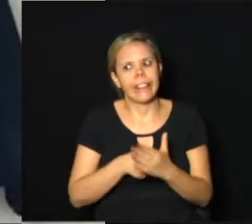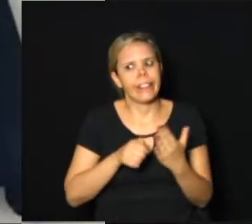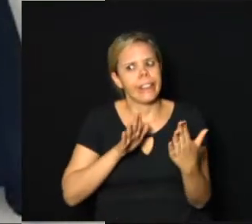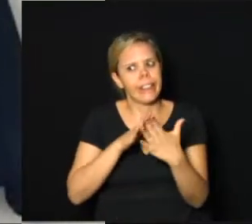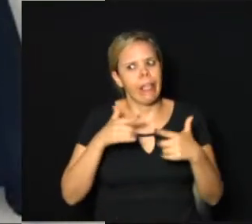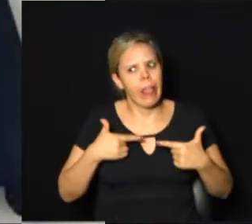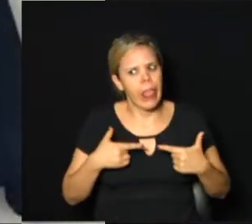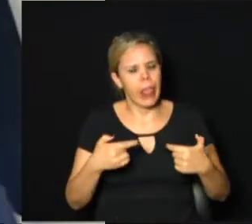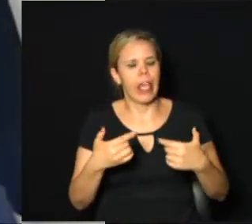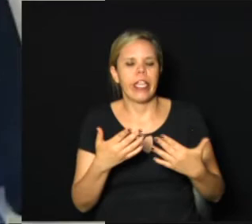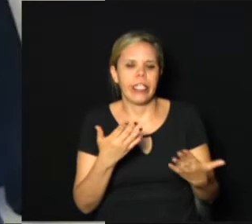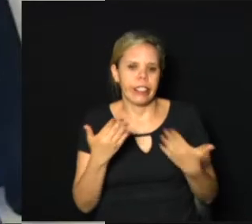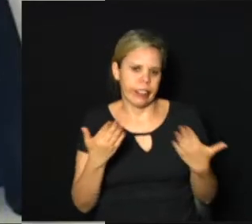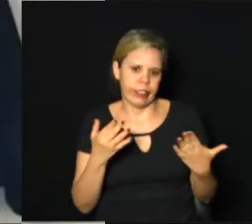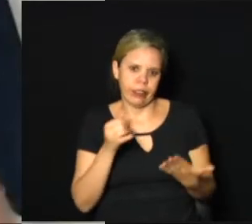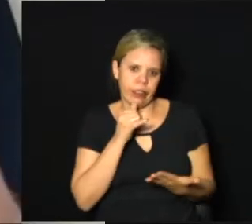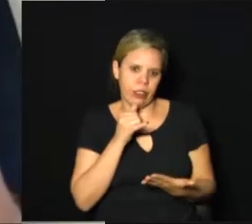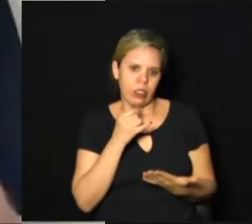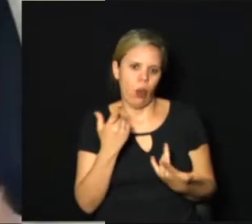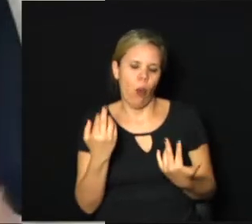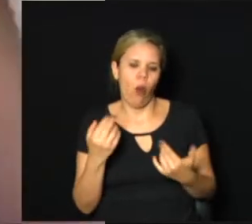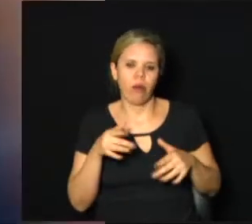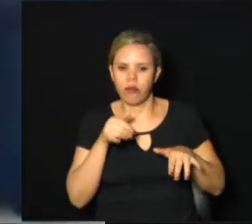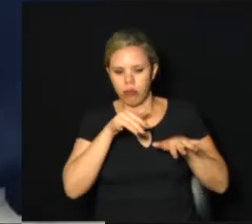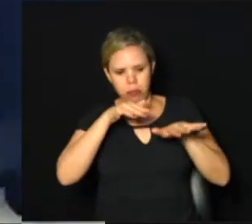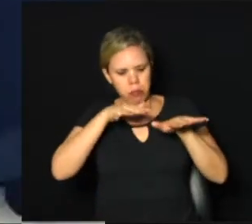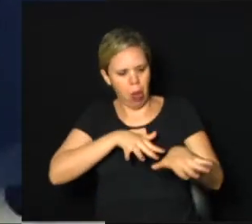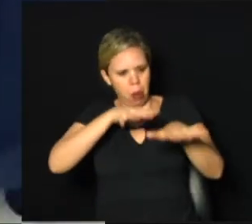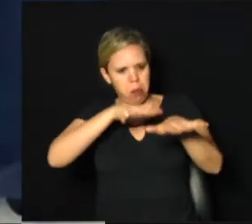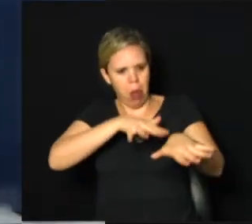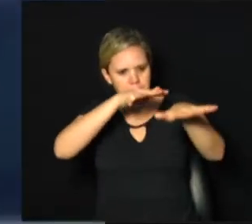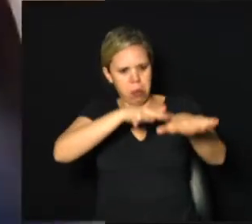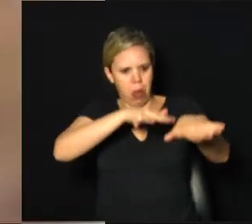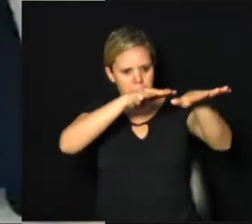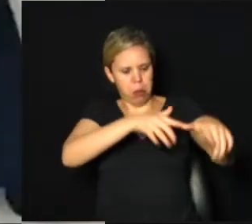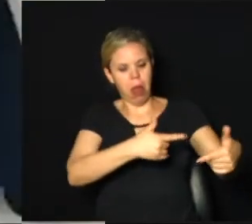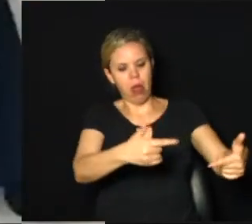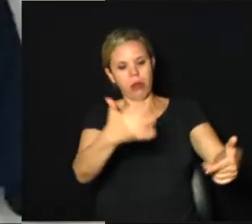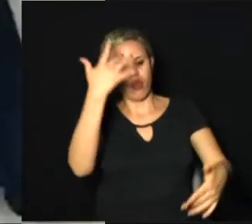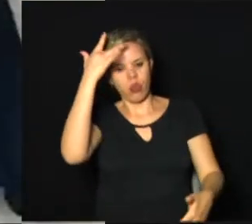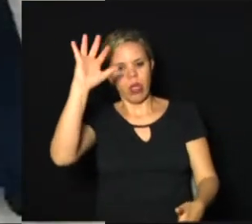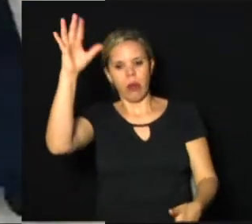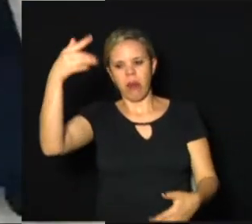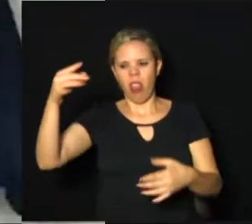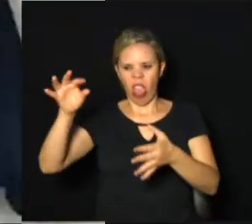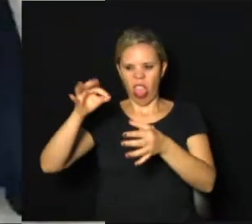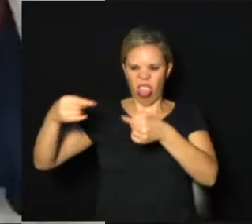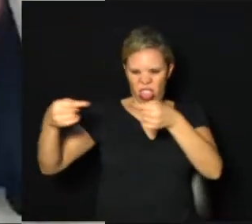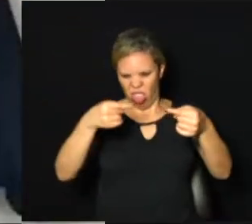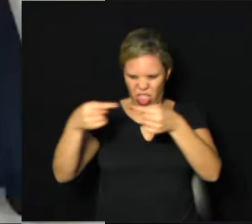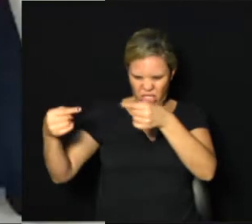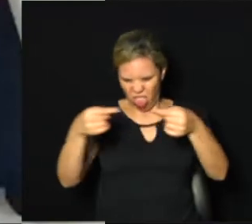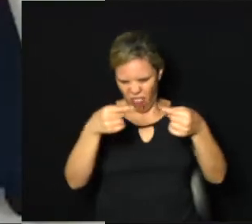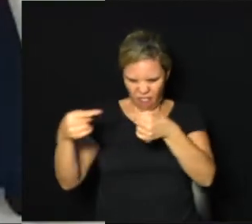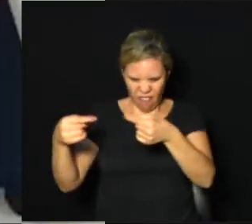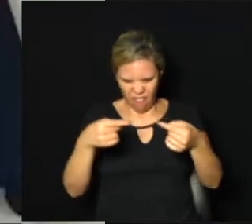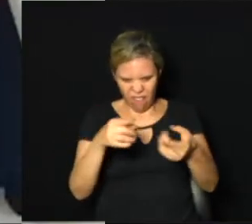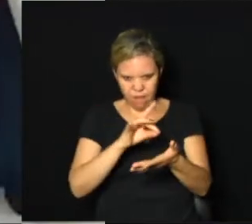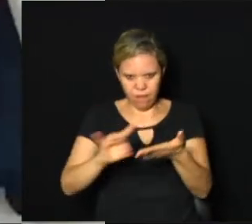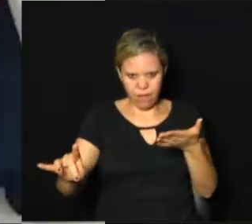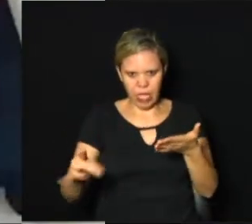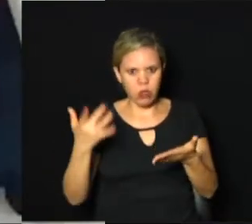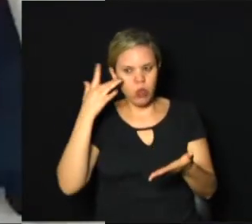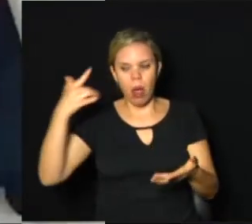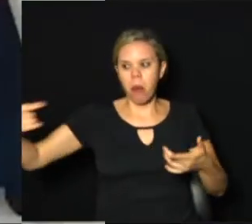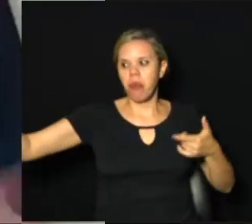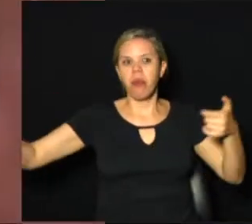guerra, porque é igualzinho um exército que você manda para uma batalha. Você não sabe como é que o seu inimigo vai te atacar, você não sabe de onde vem o